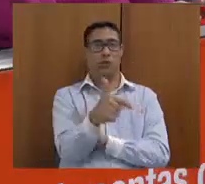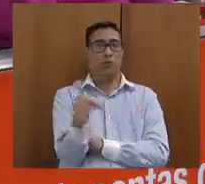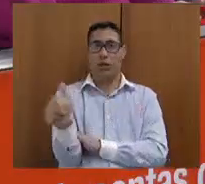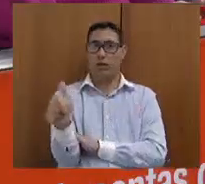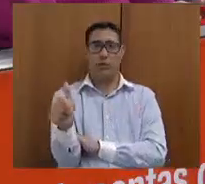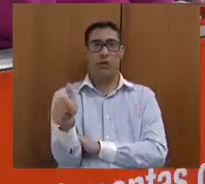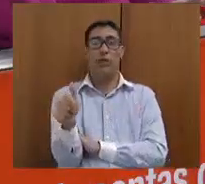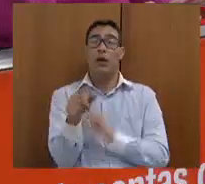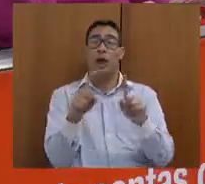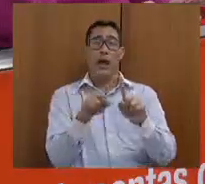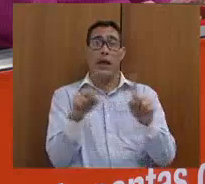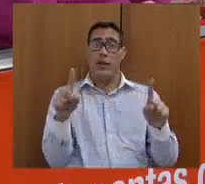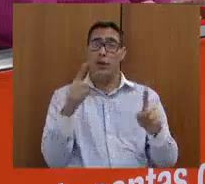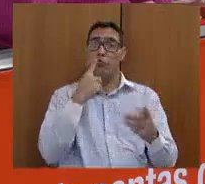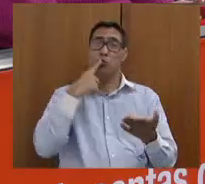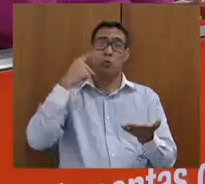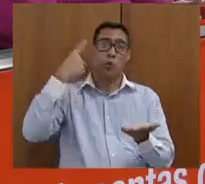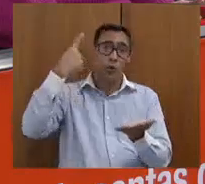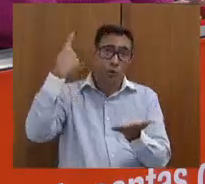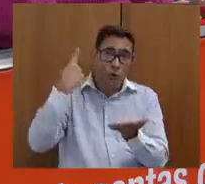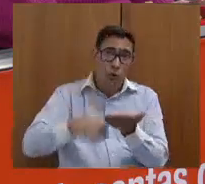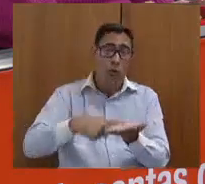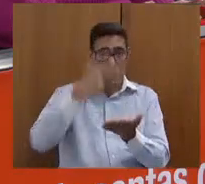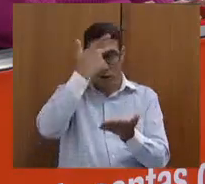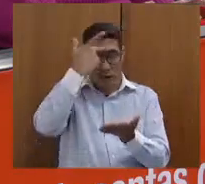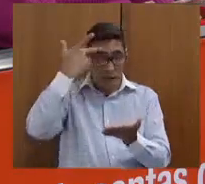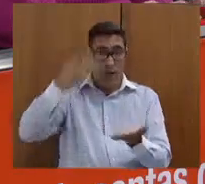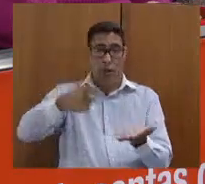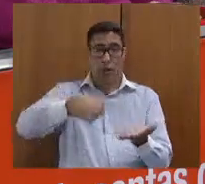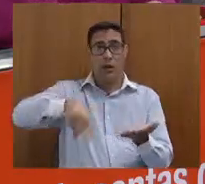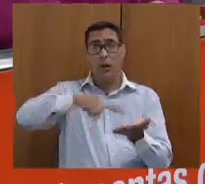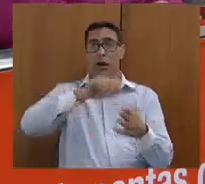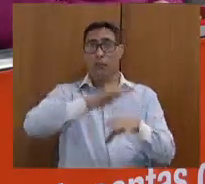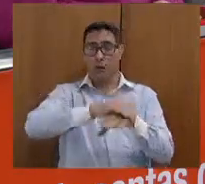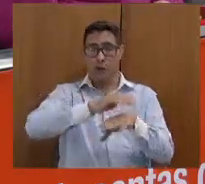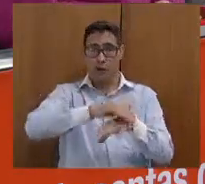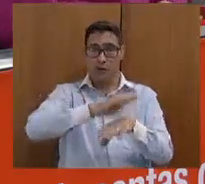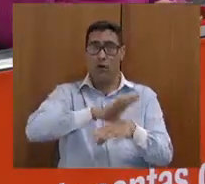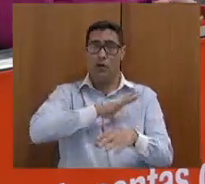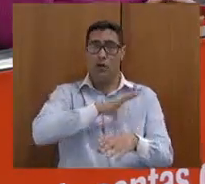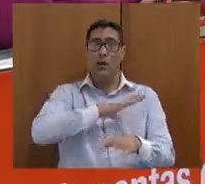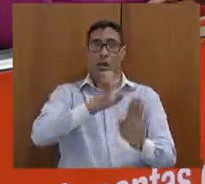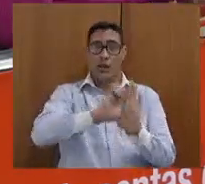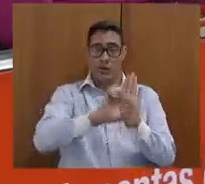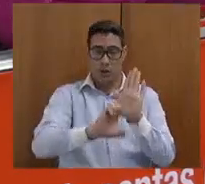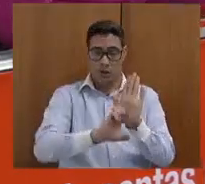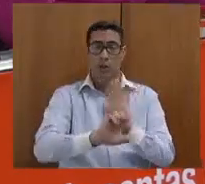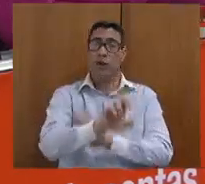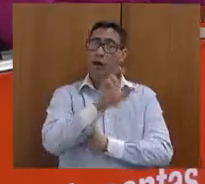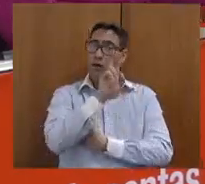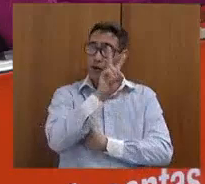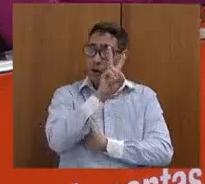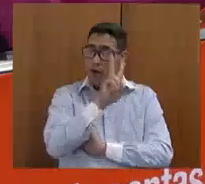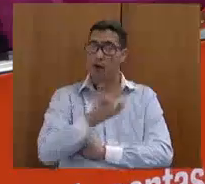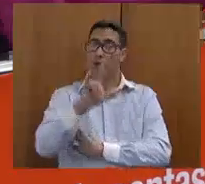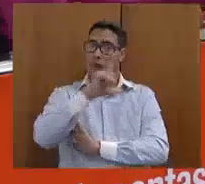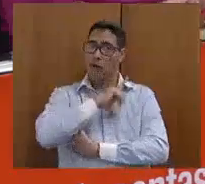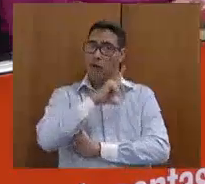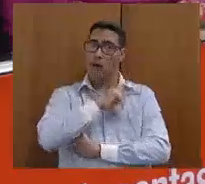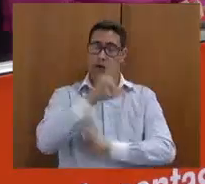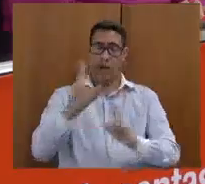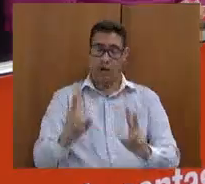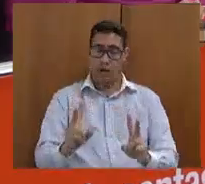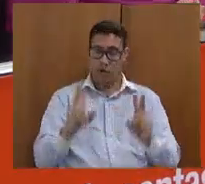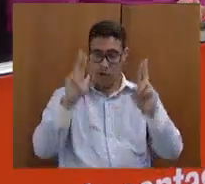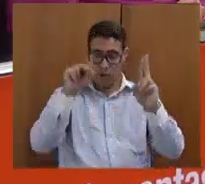compromisso da boa parte das pessoas que nos procuraram é a revisão e garantir que nesse edital ainda haja recorte e